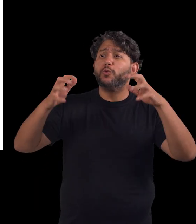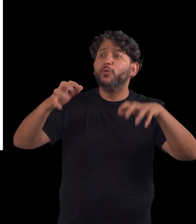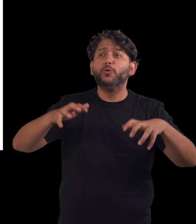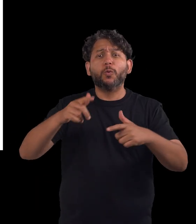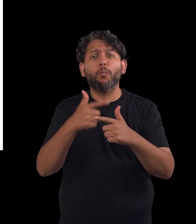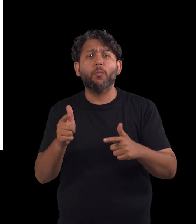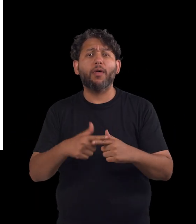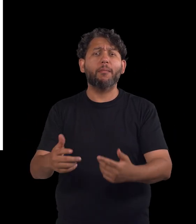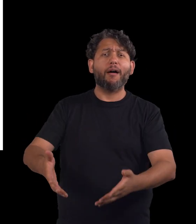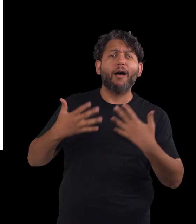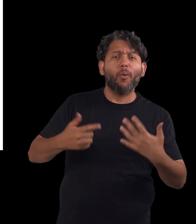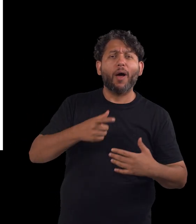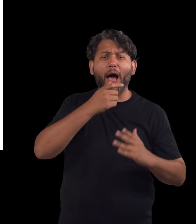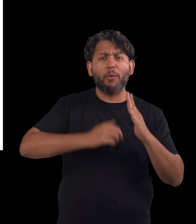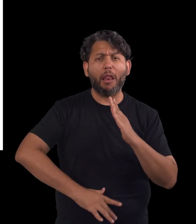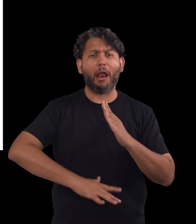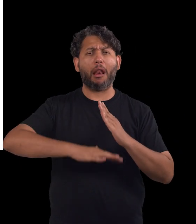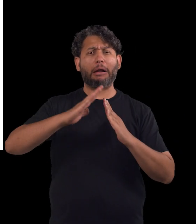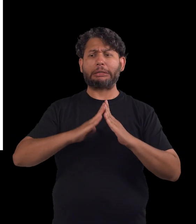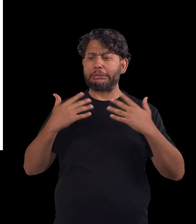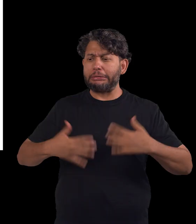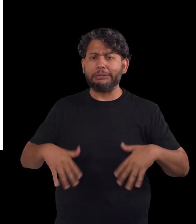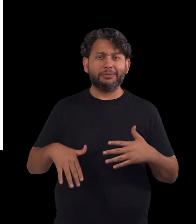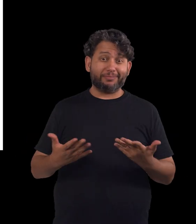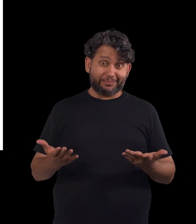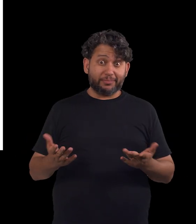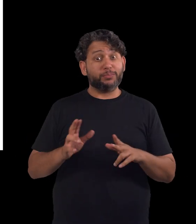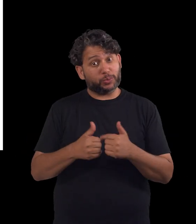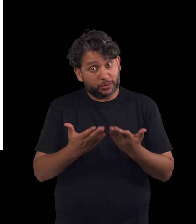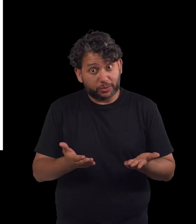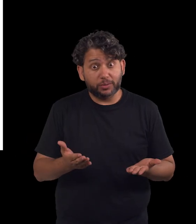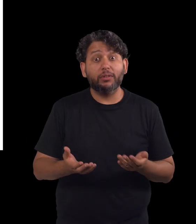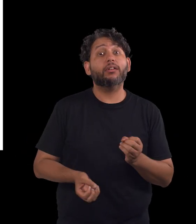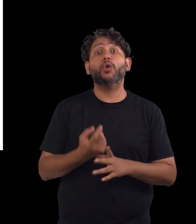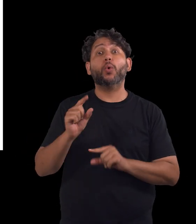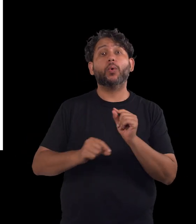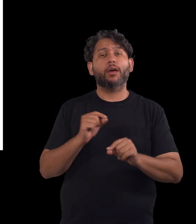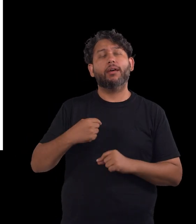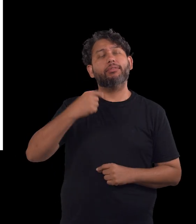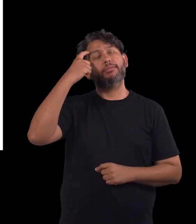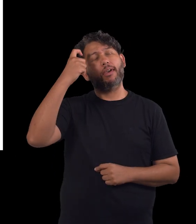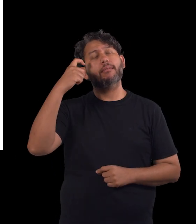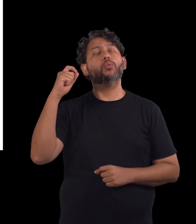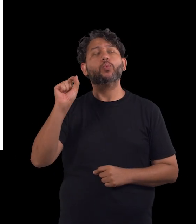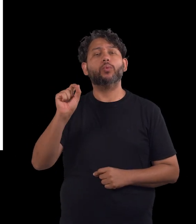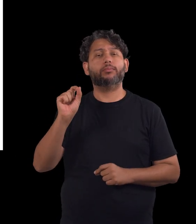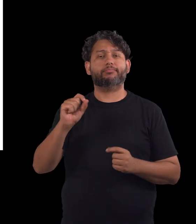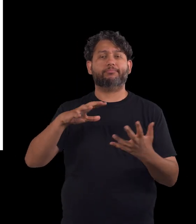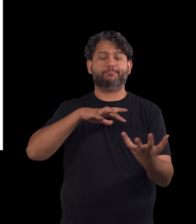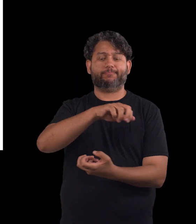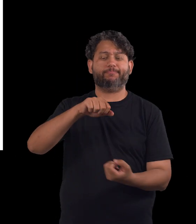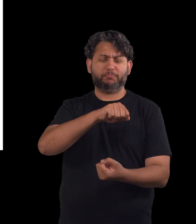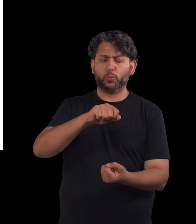chuvas, ondas de calor e enchentes cada vez mais graves. É nesse contexto que surge a ideia de